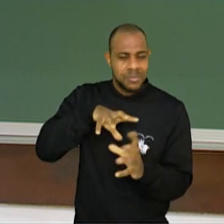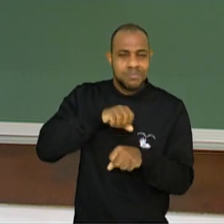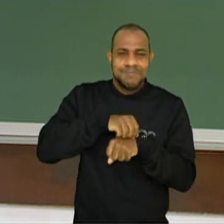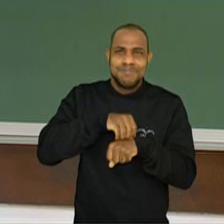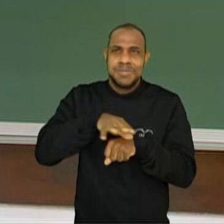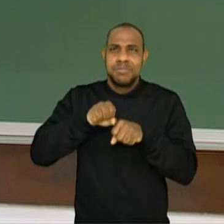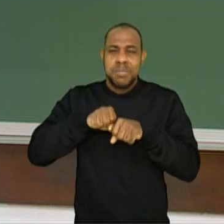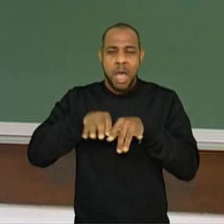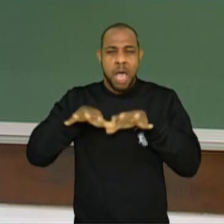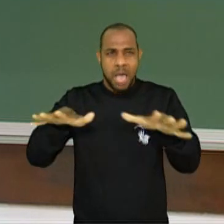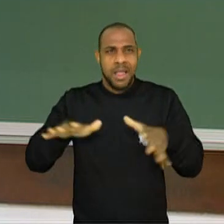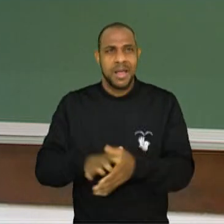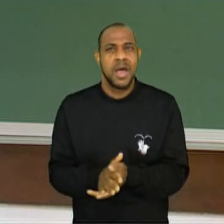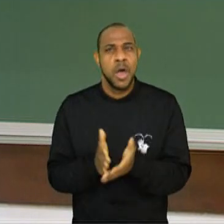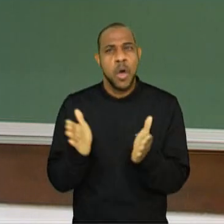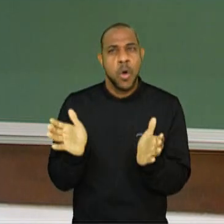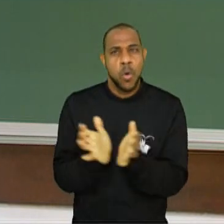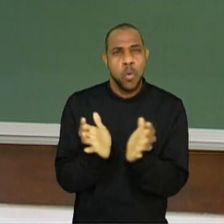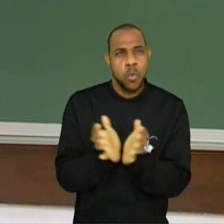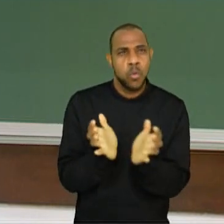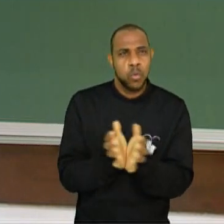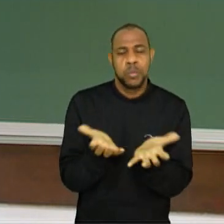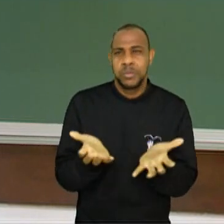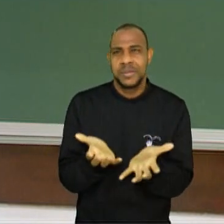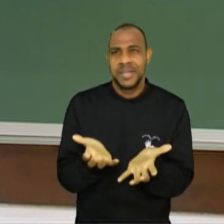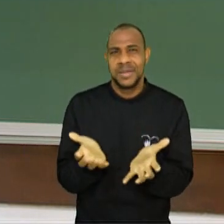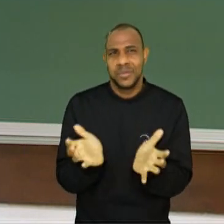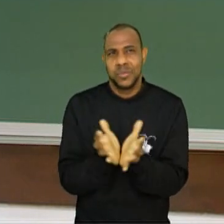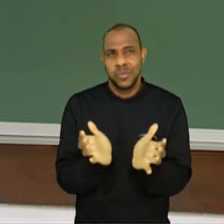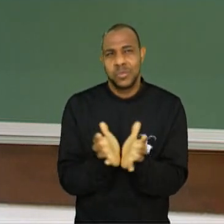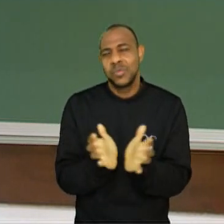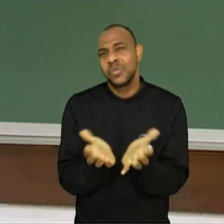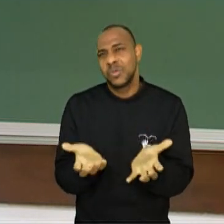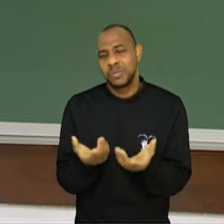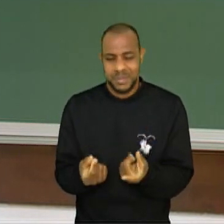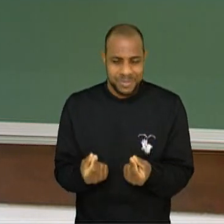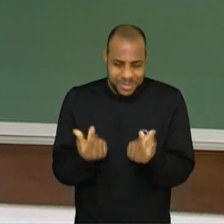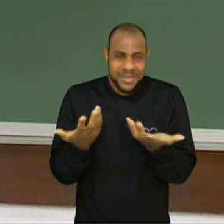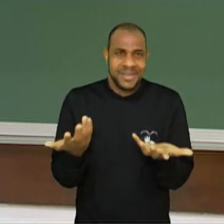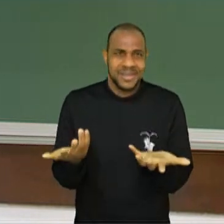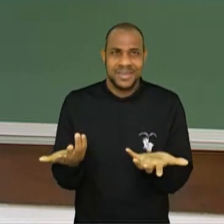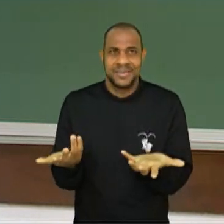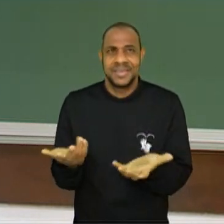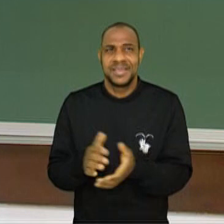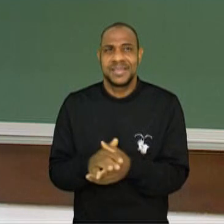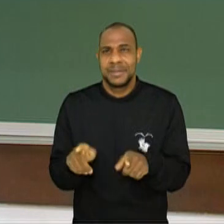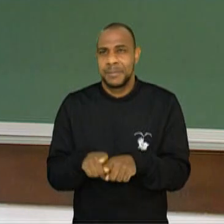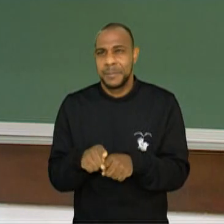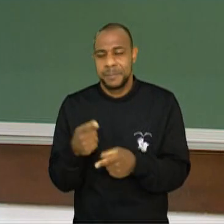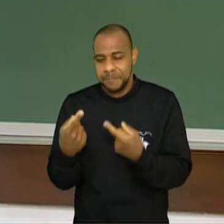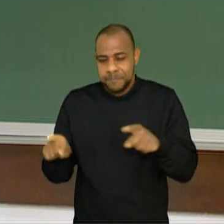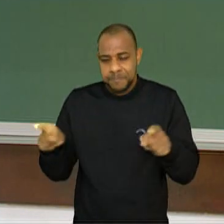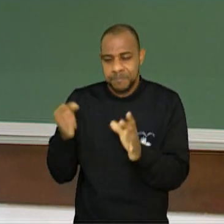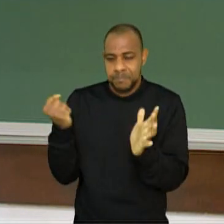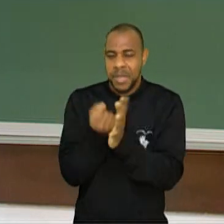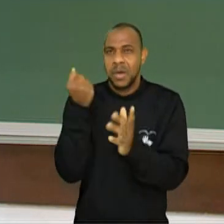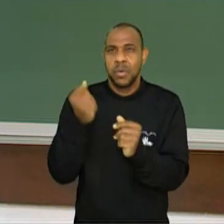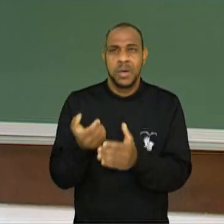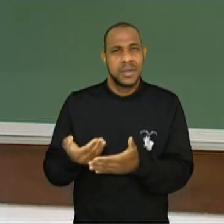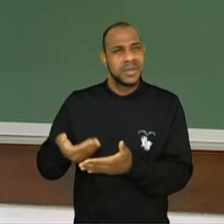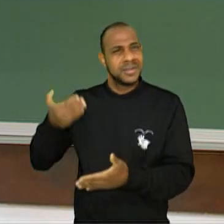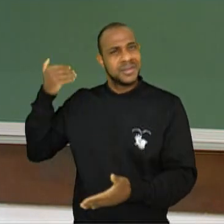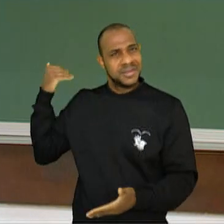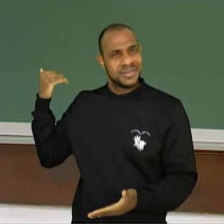por jovens de classe média e também de uma certa elite, não só econômica, mas de uma elite cultural. Vai marcar época, vai